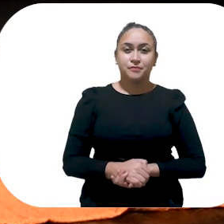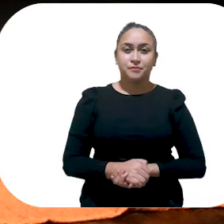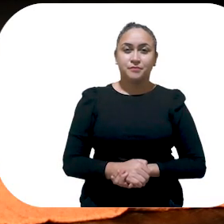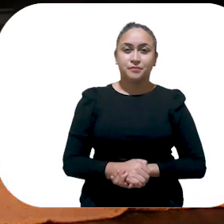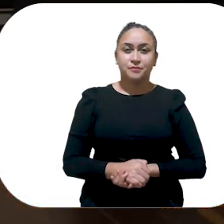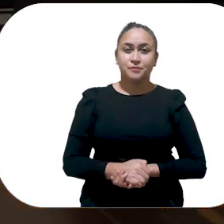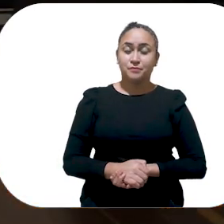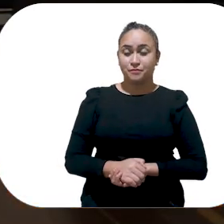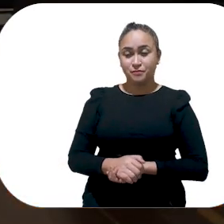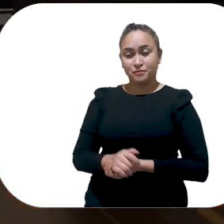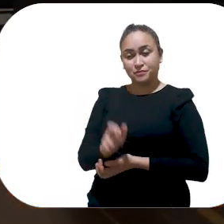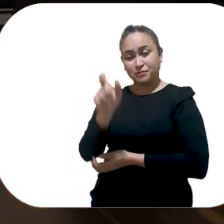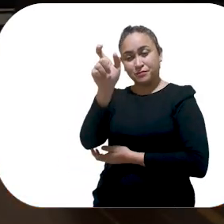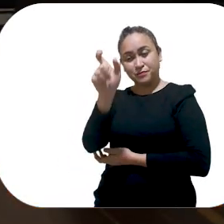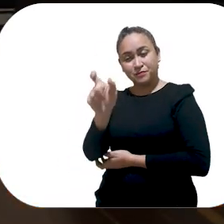Uma